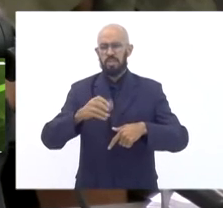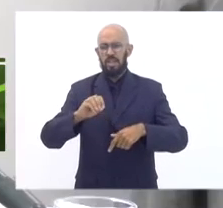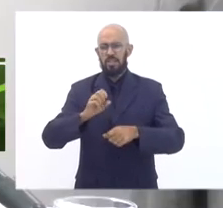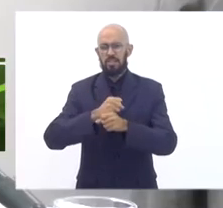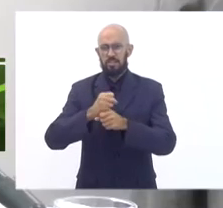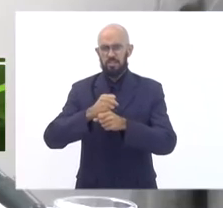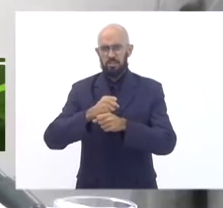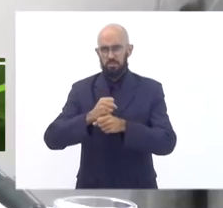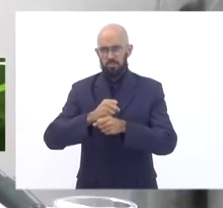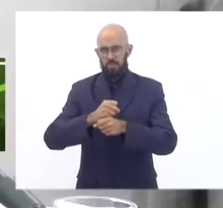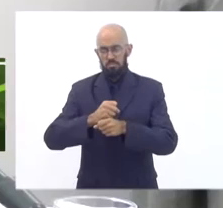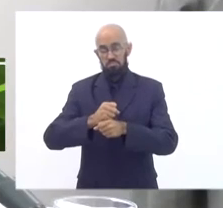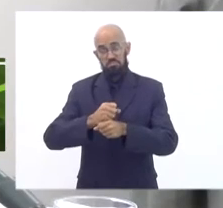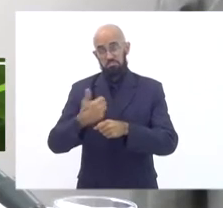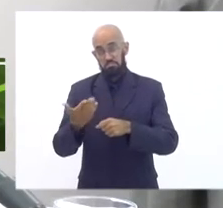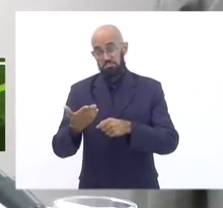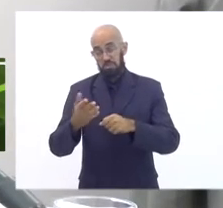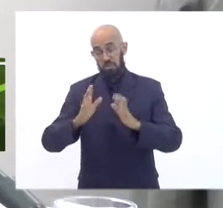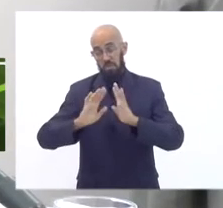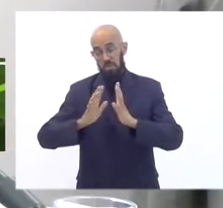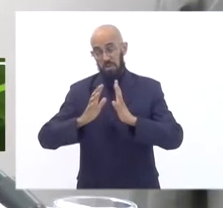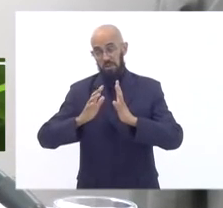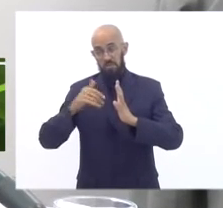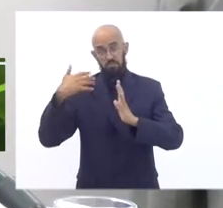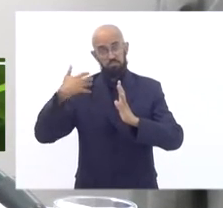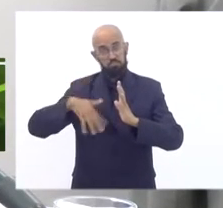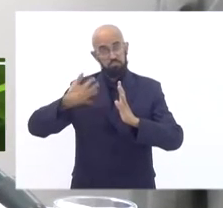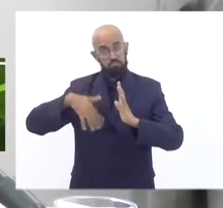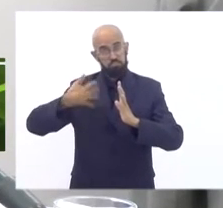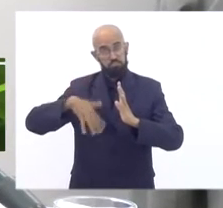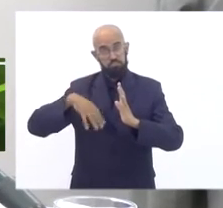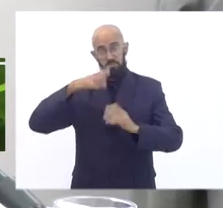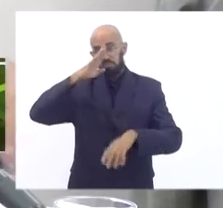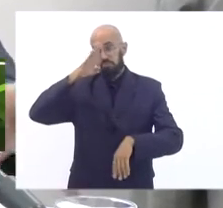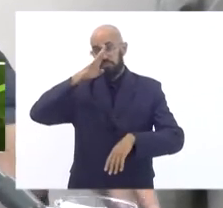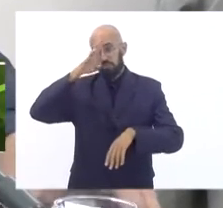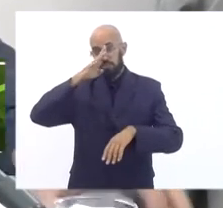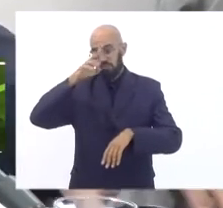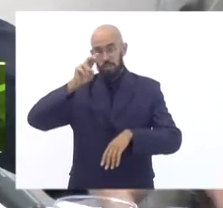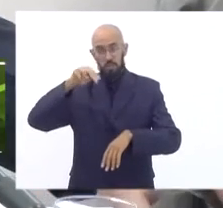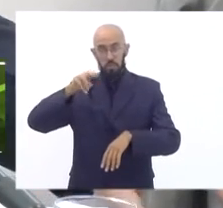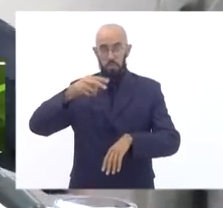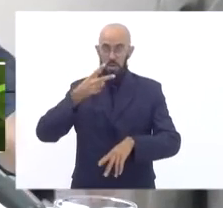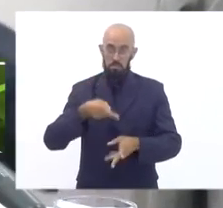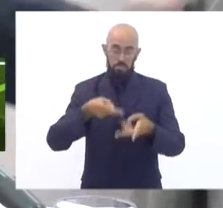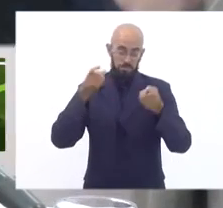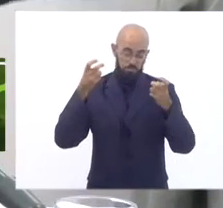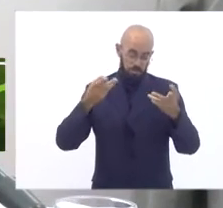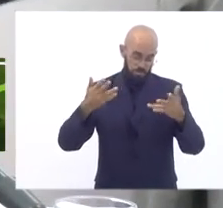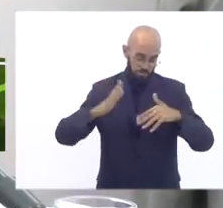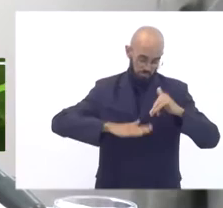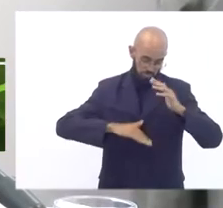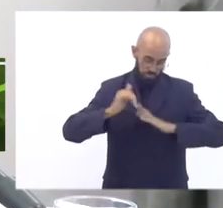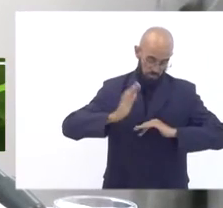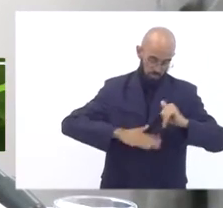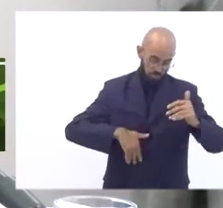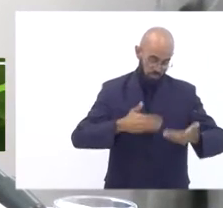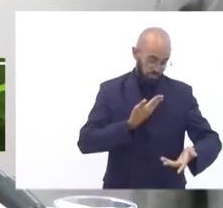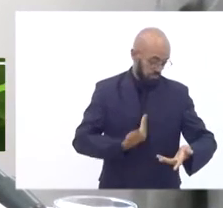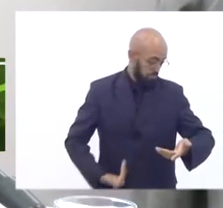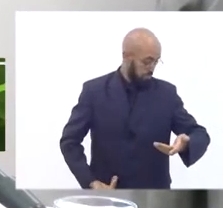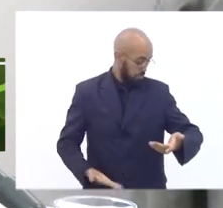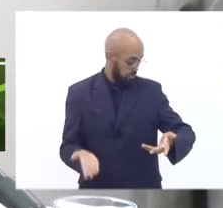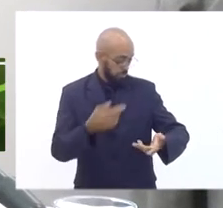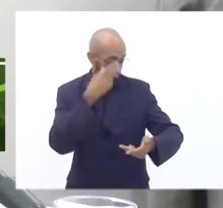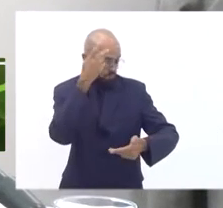quarentena excessiva, de que não se tem notícia normalmente para o exercício de funções públicas por alguém